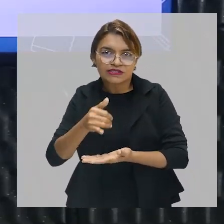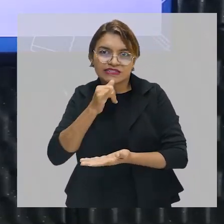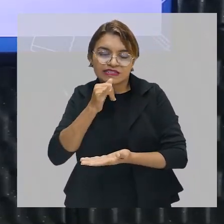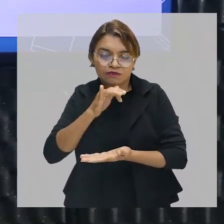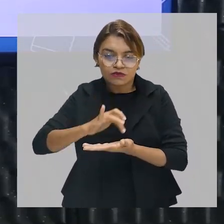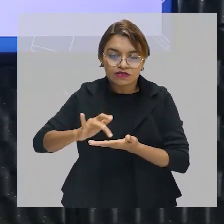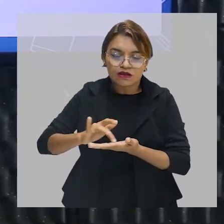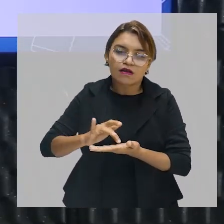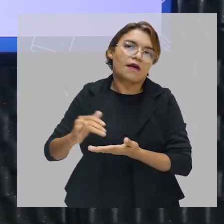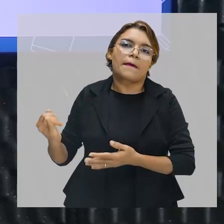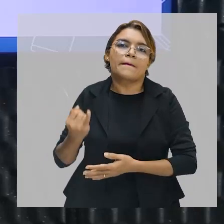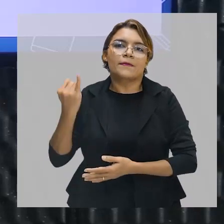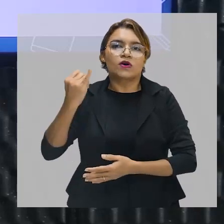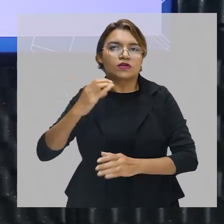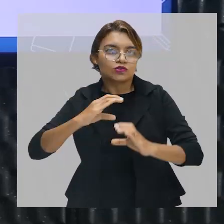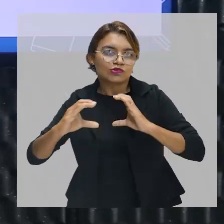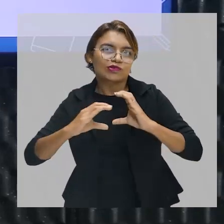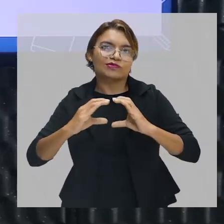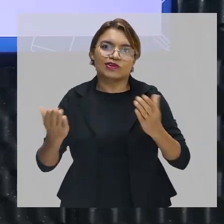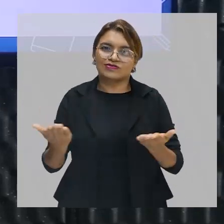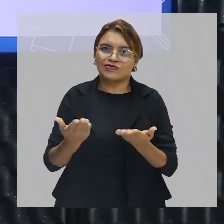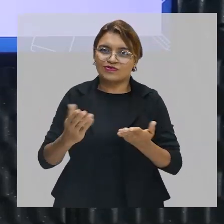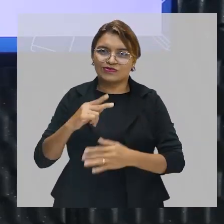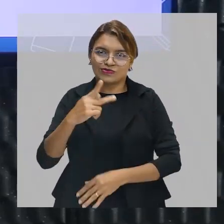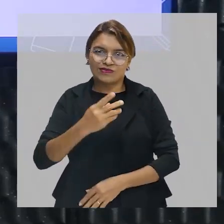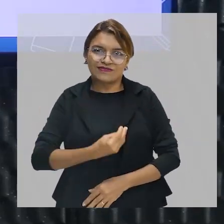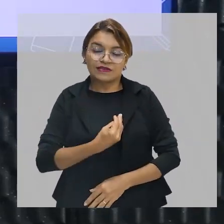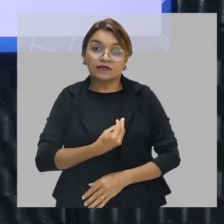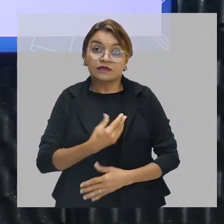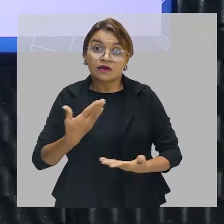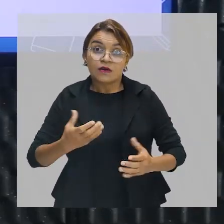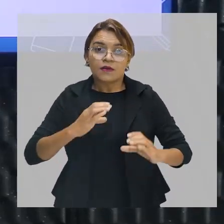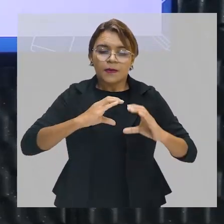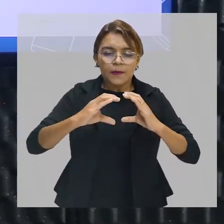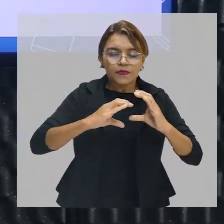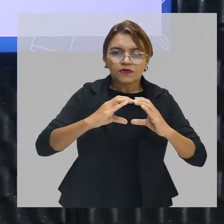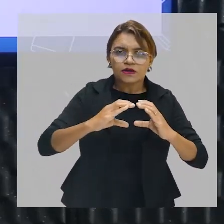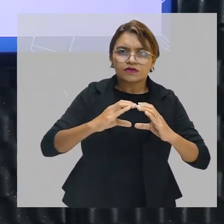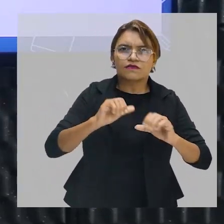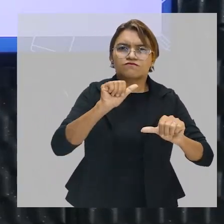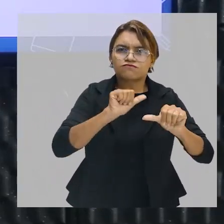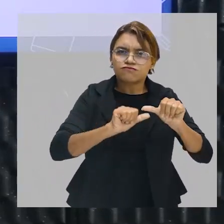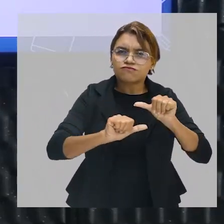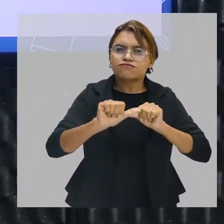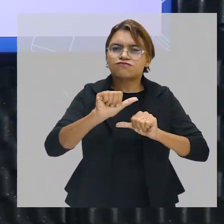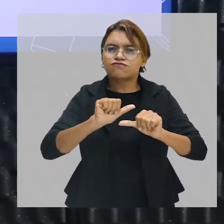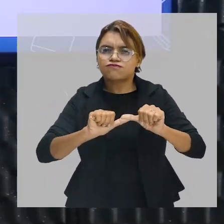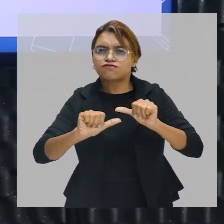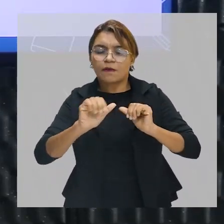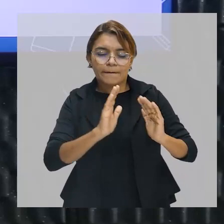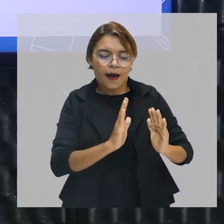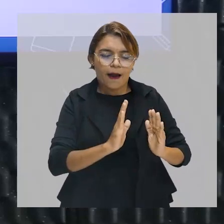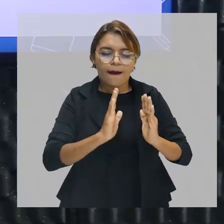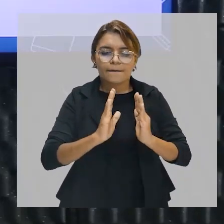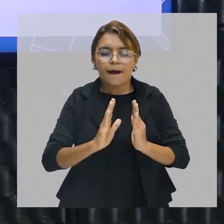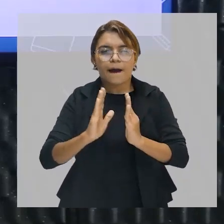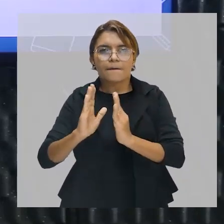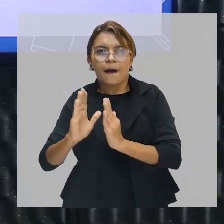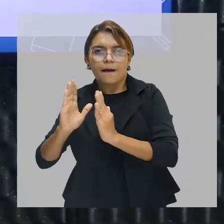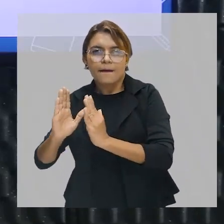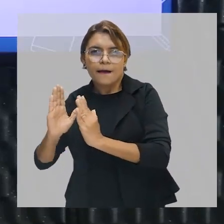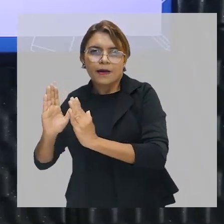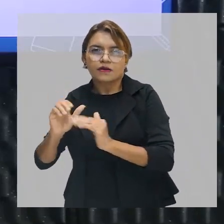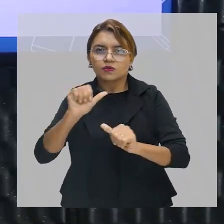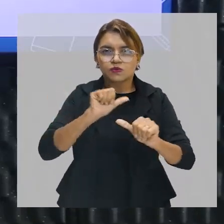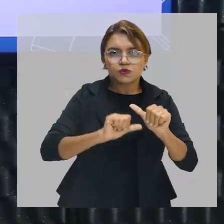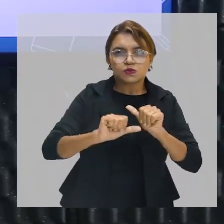de comunicação. Então, toda essa comunicação ela vai mudando ao longo do tempo. Ela vai acompanhando a